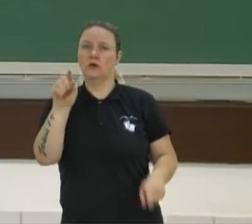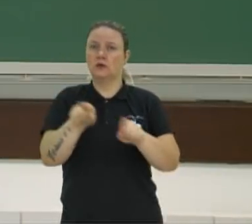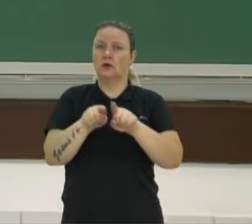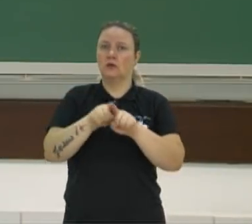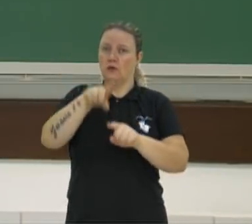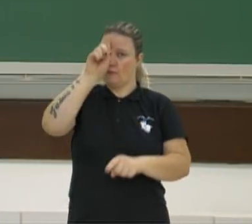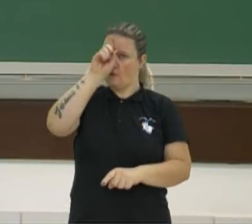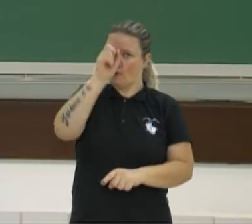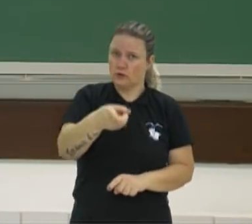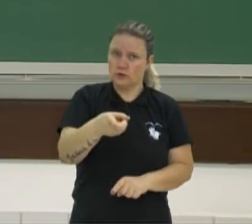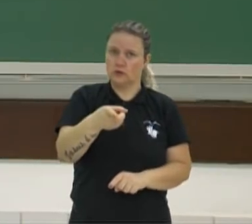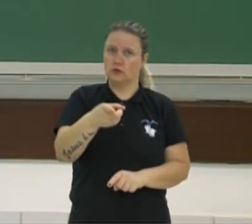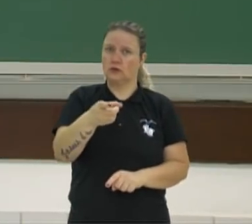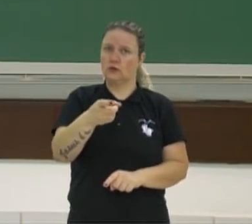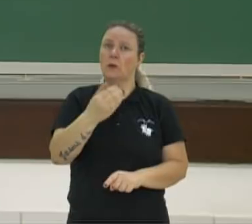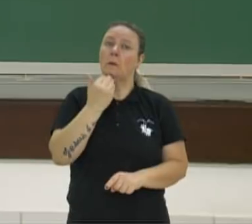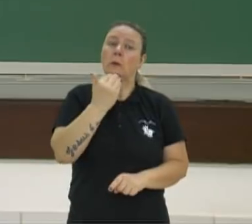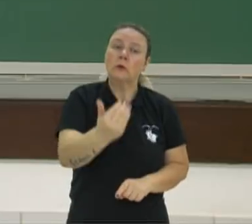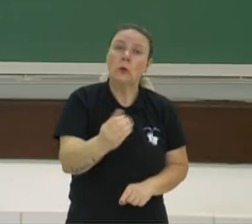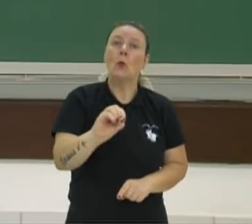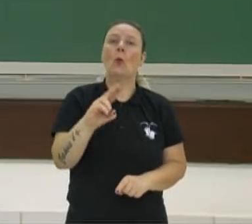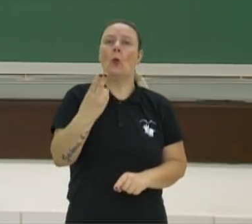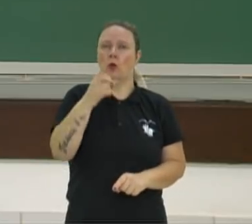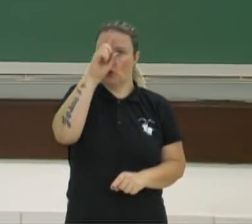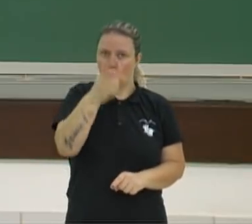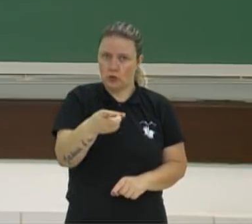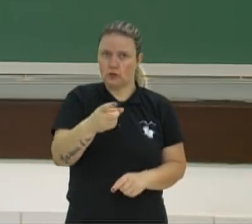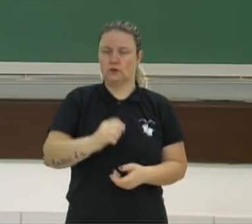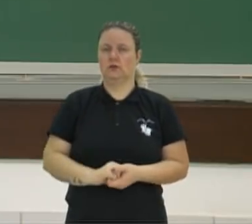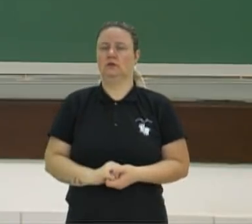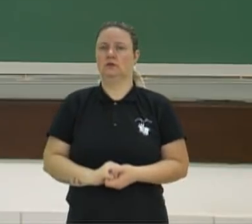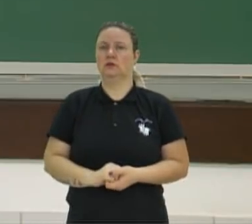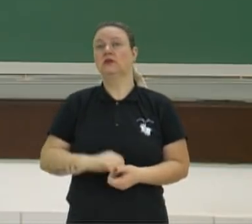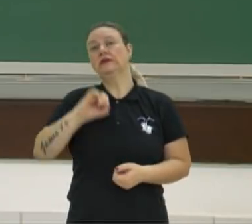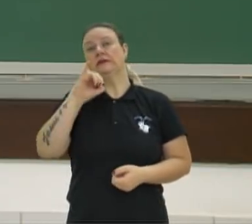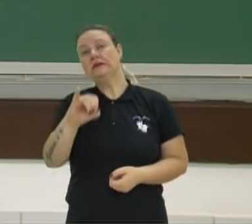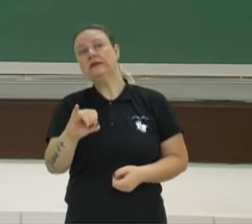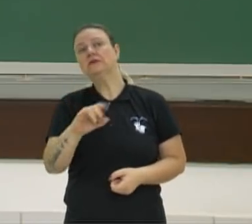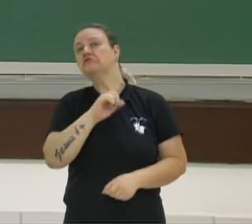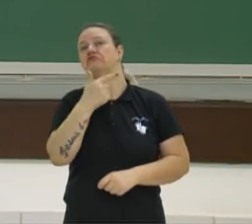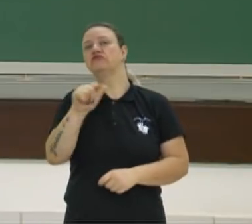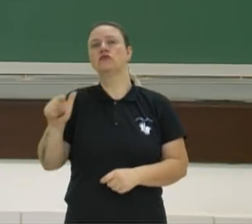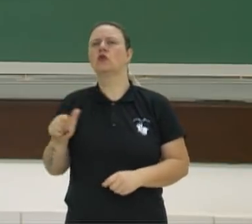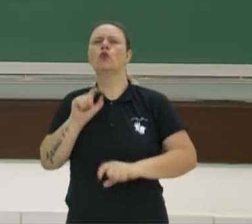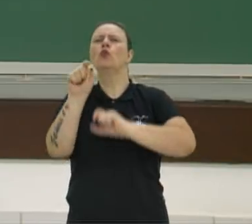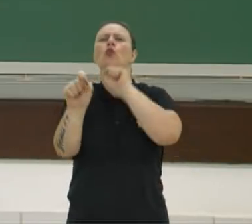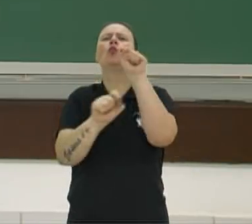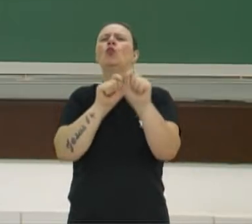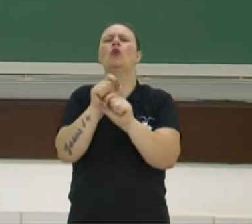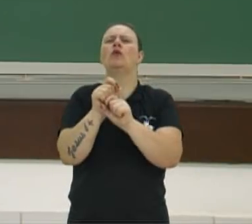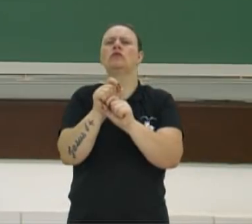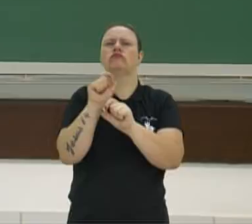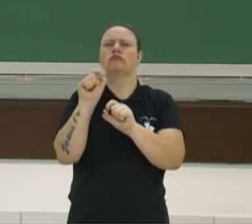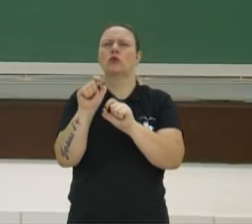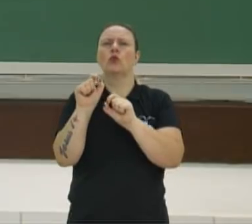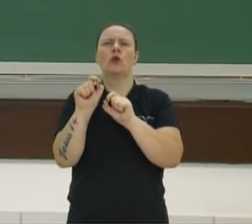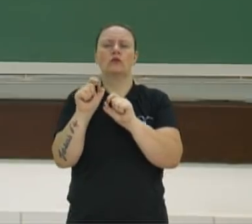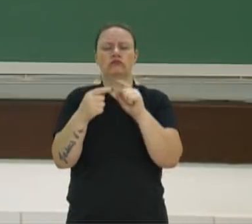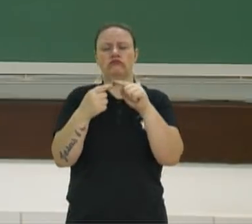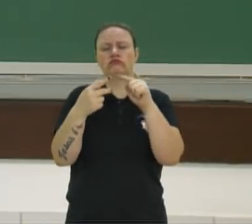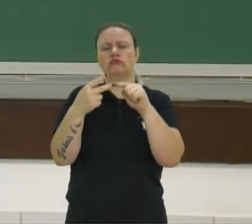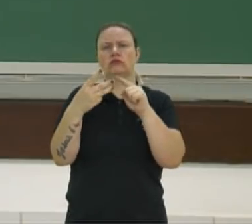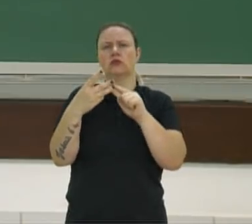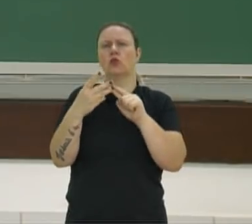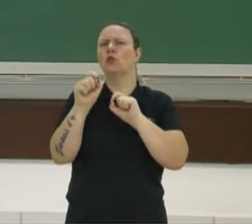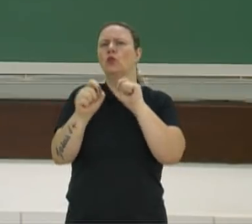e uma ordem. Se não é o indicativo que está presente nesses trechos, qual é? O subjuntivo ou o imperativo? O